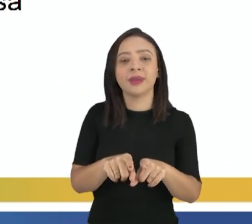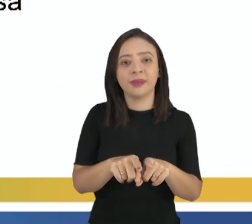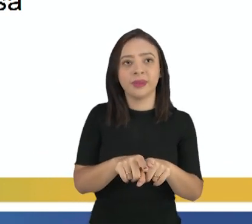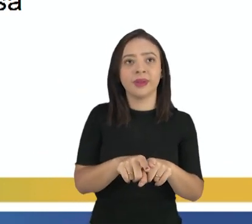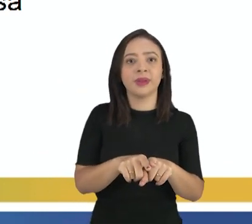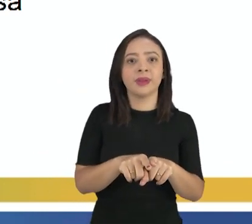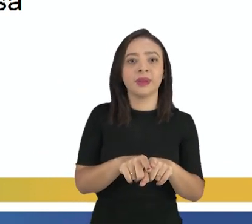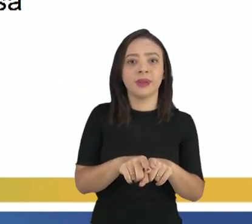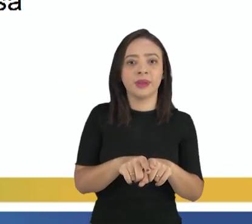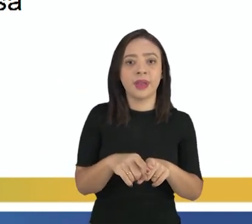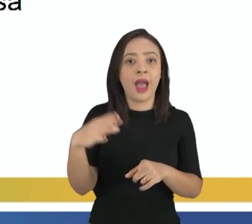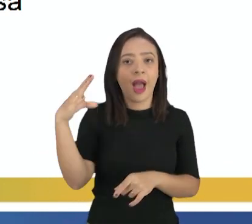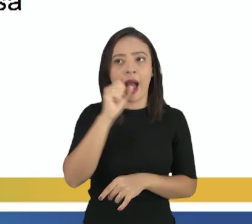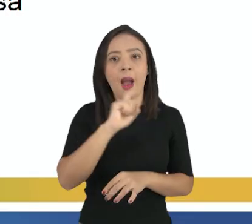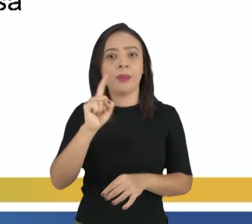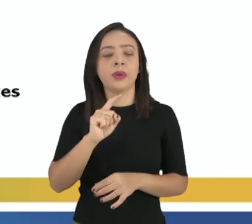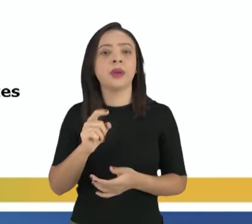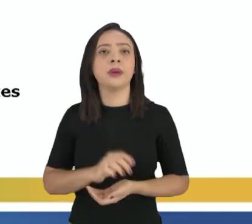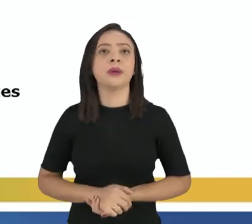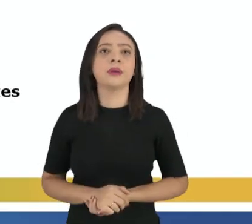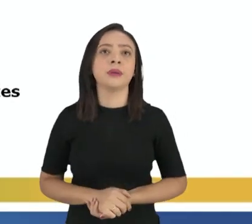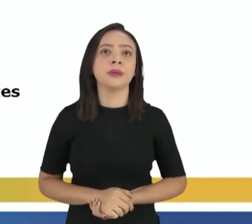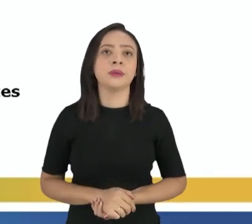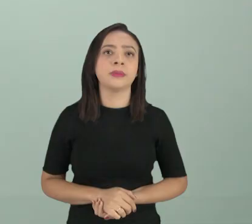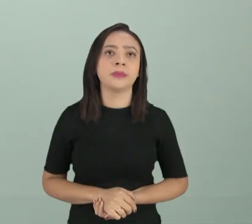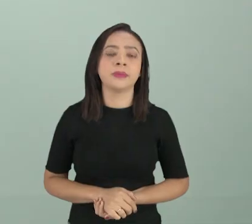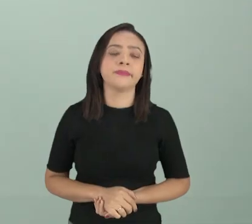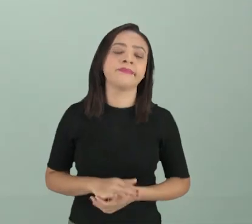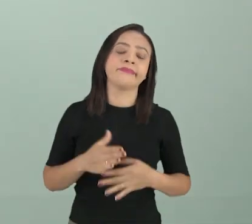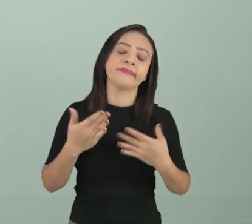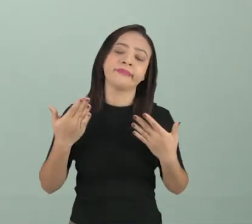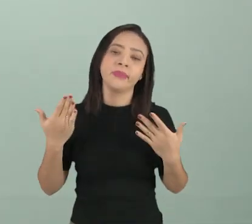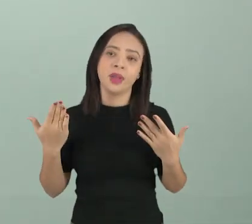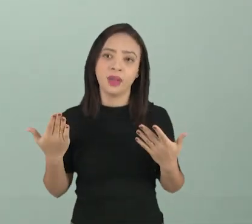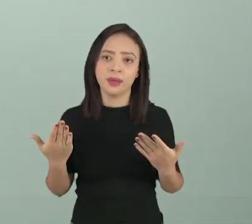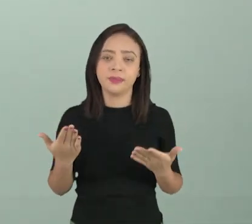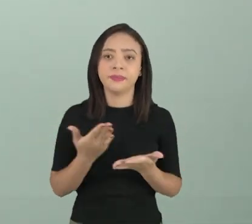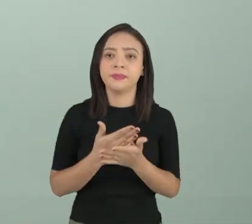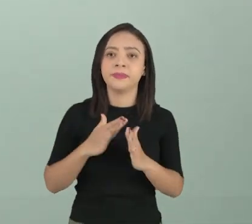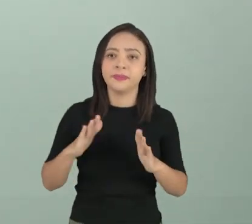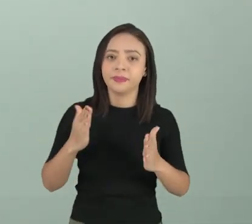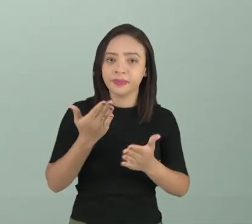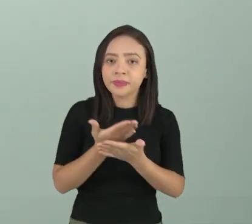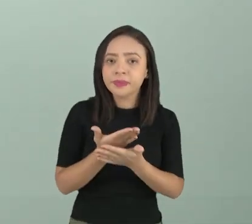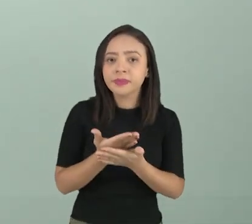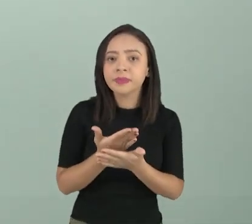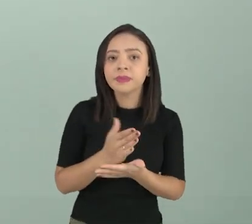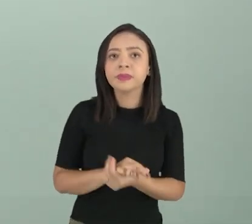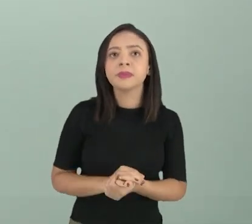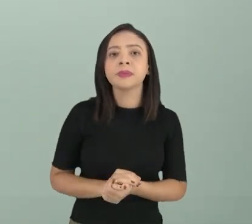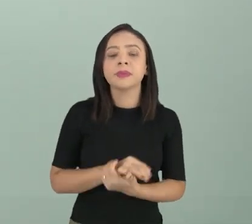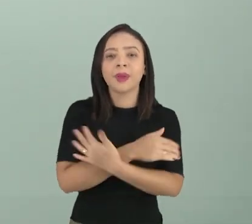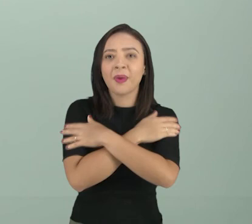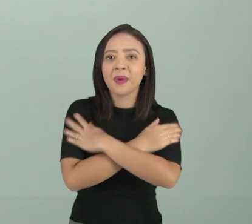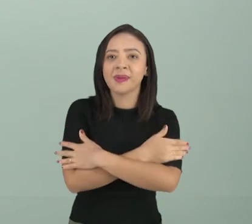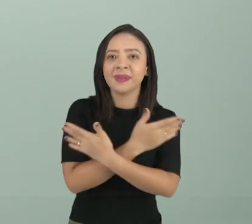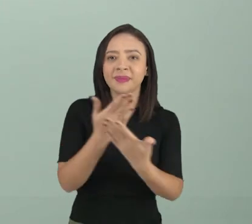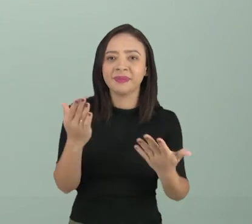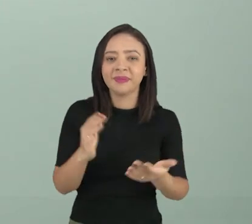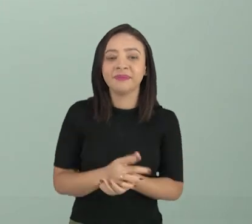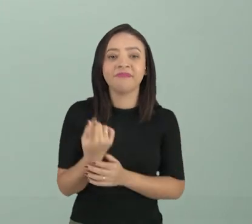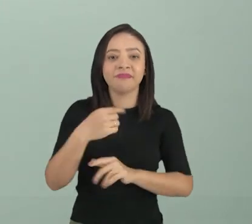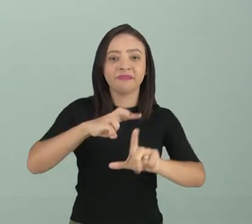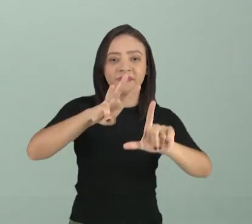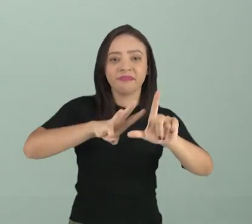é passageiro, beleza? Então é isso, nós terminamos nossa aula por aqui. Um abraço a todos,